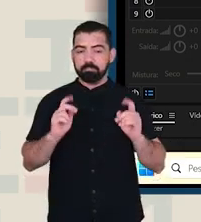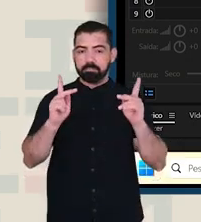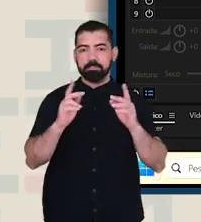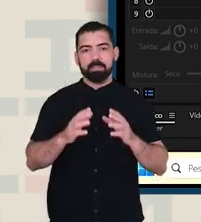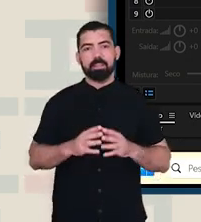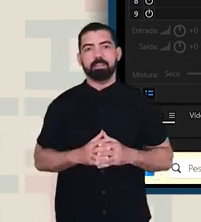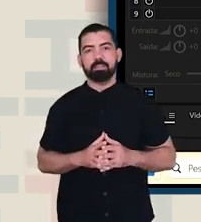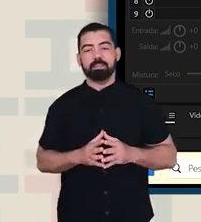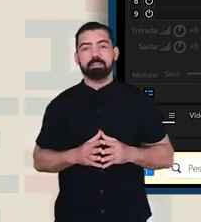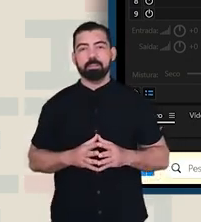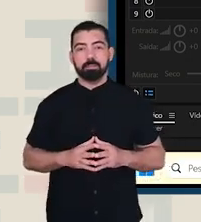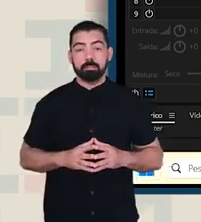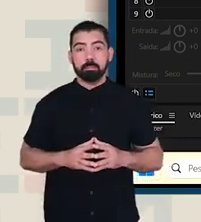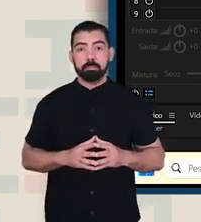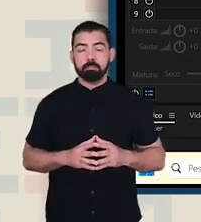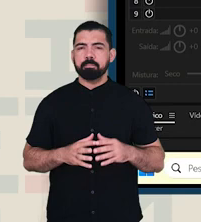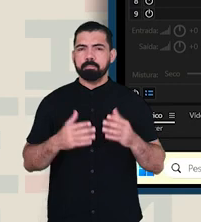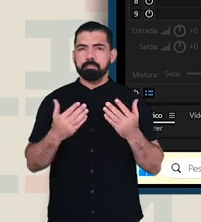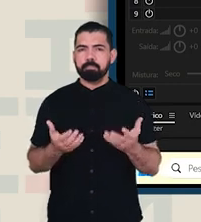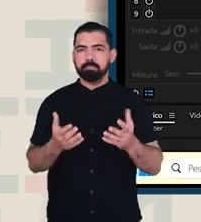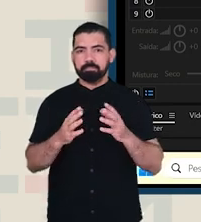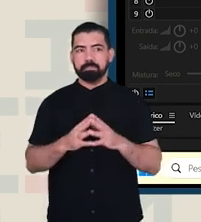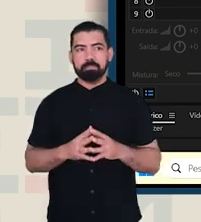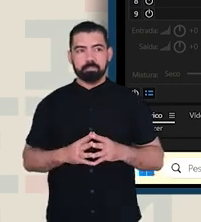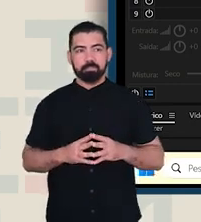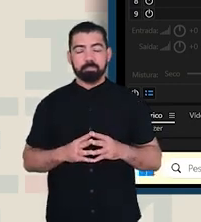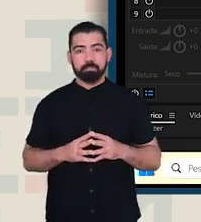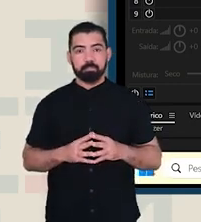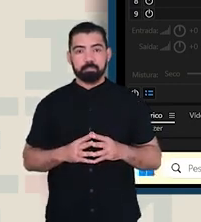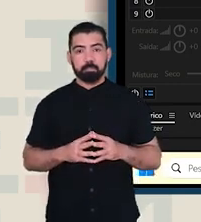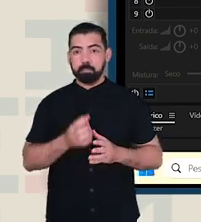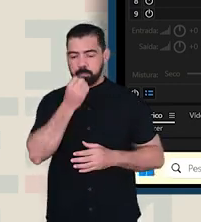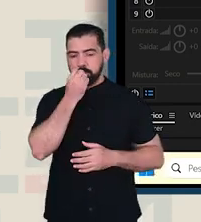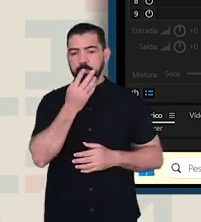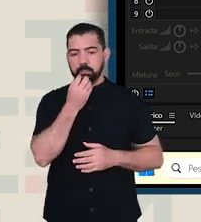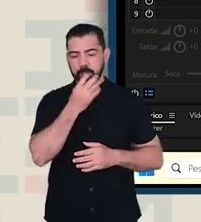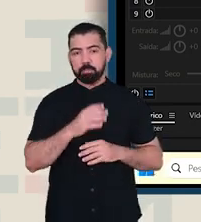Ok. Por quê? Bueno,